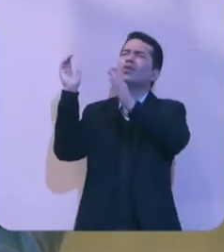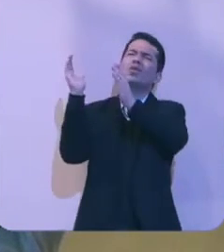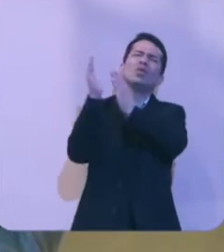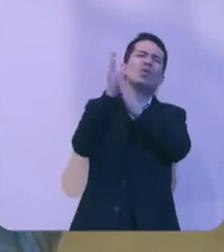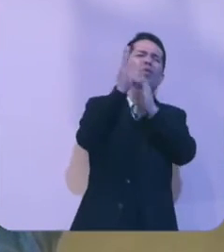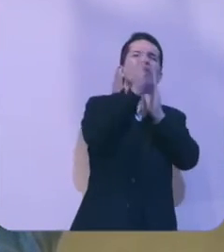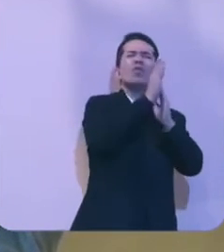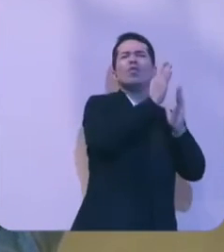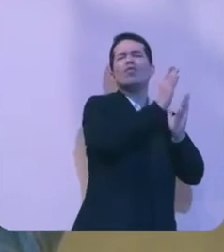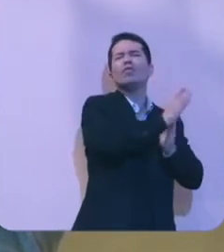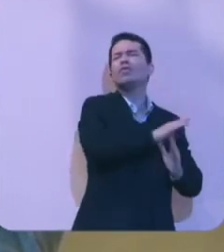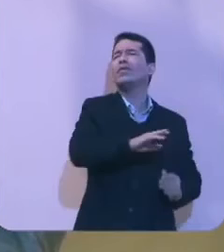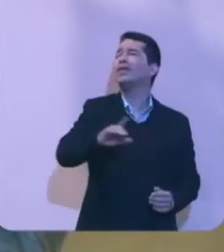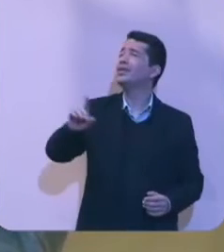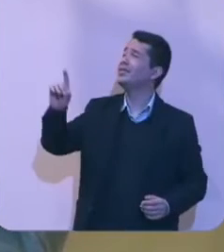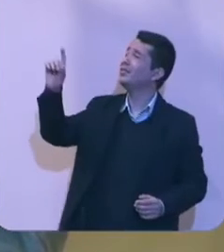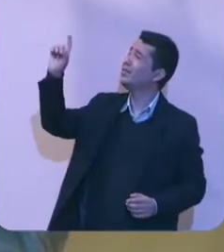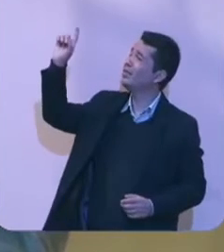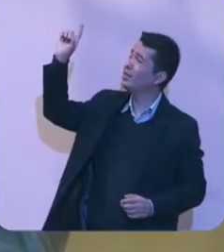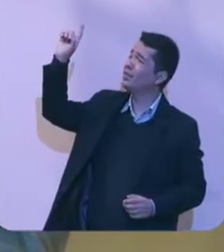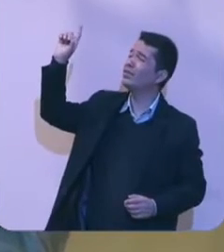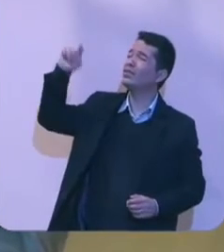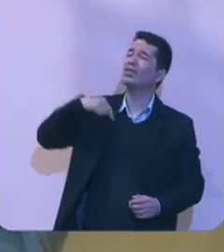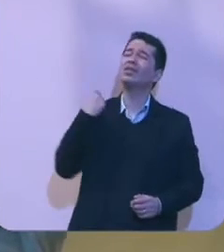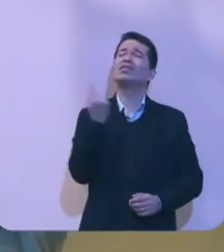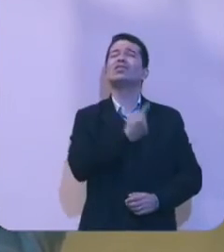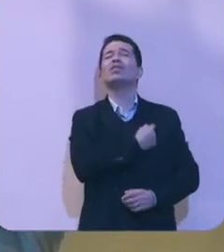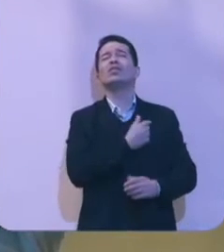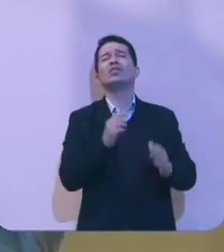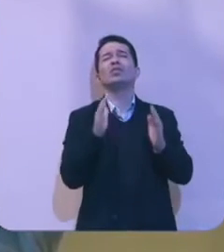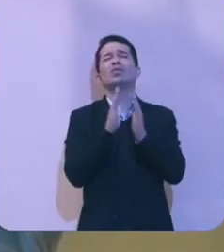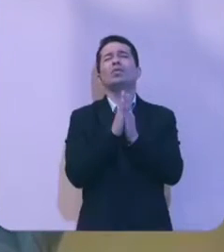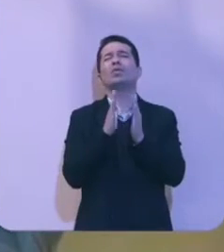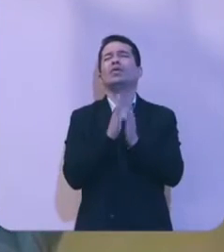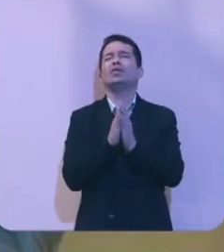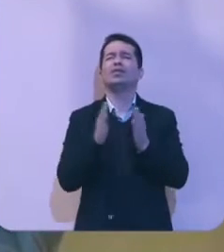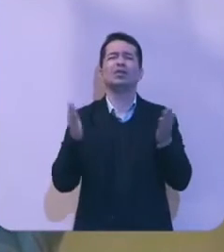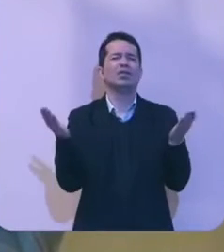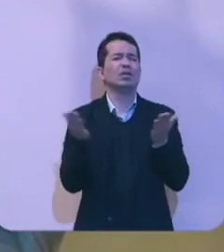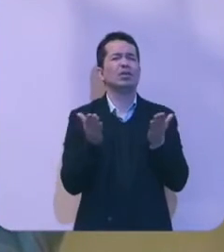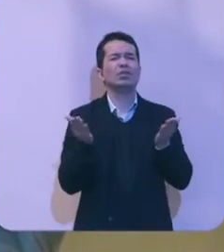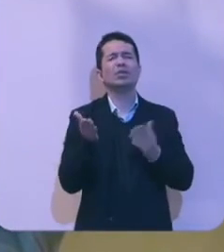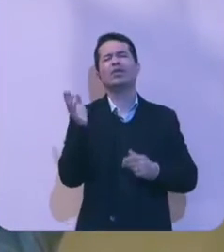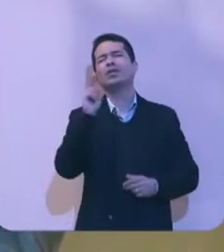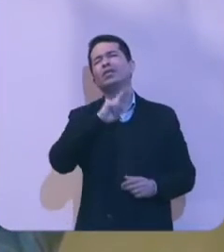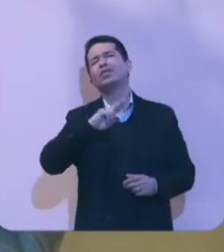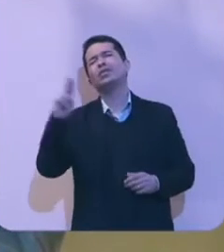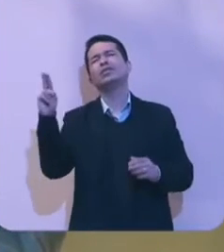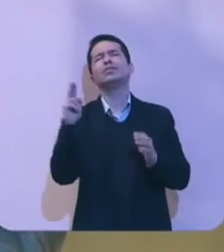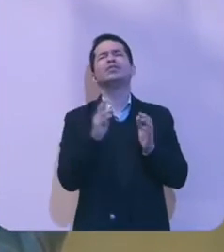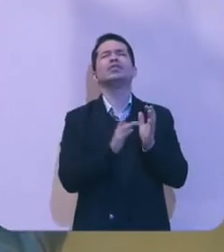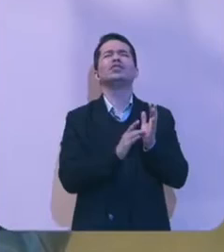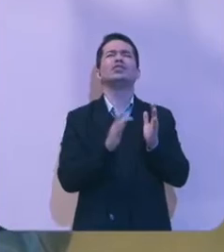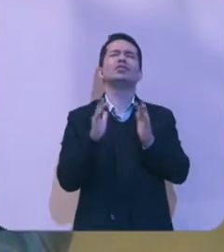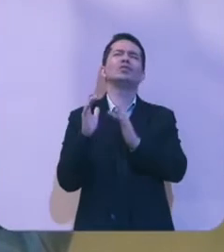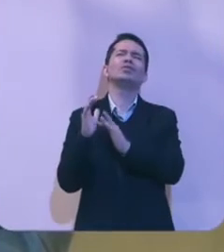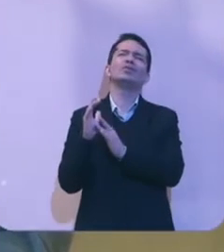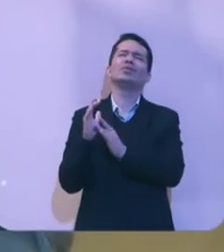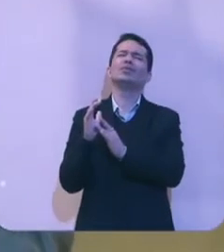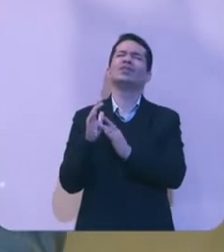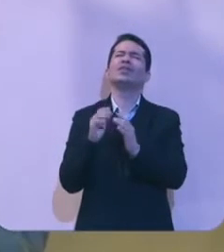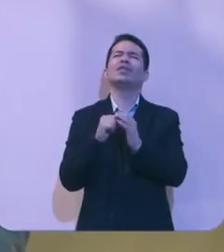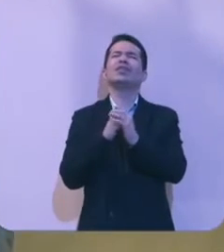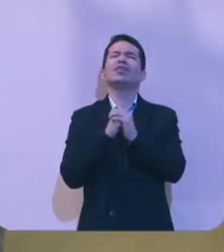torne arma de vitória. É aquilo que eu oro em nome de Jesus. Amém e